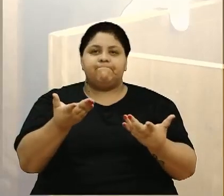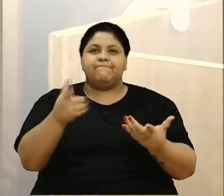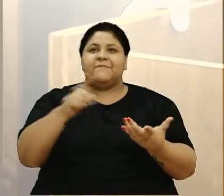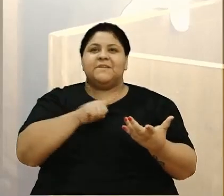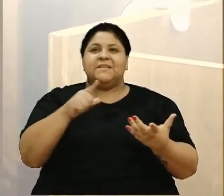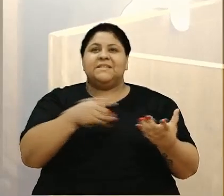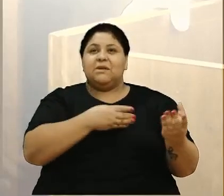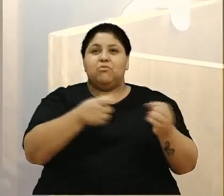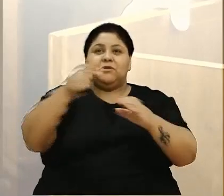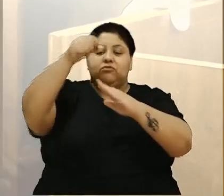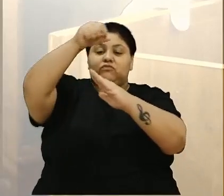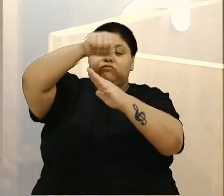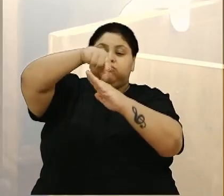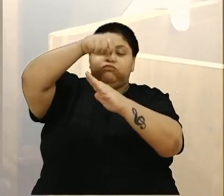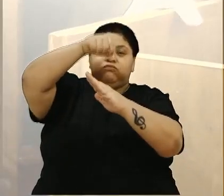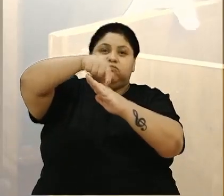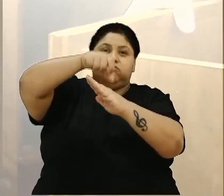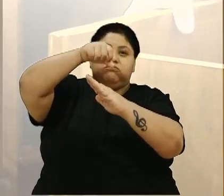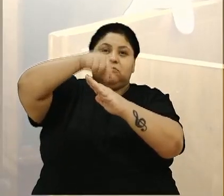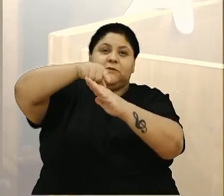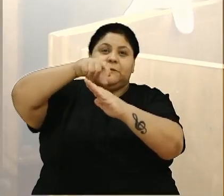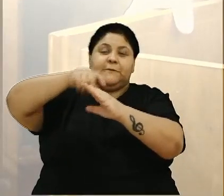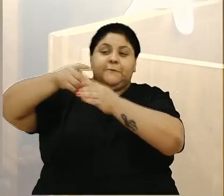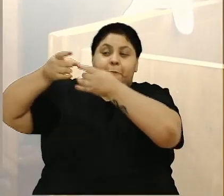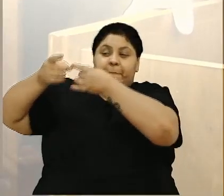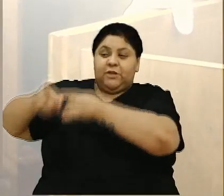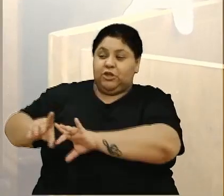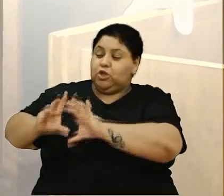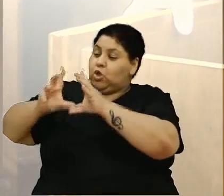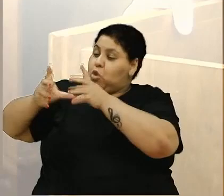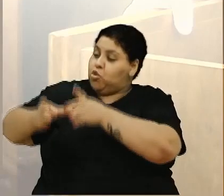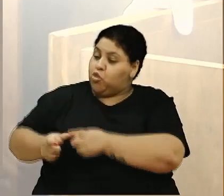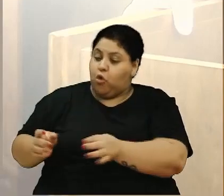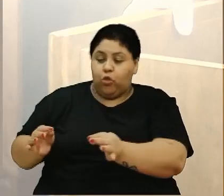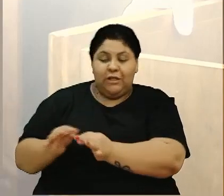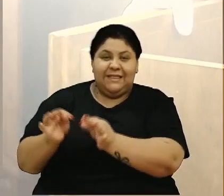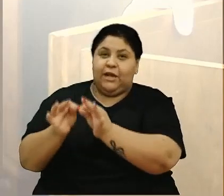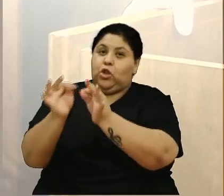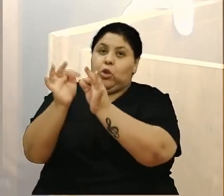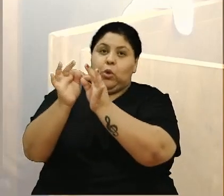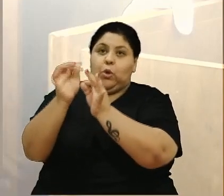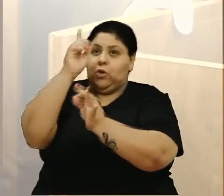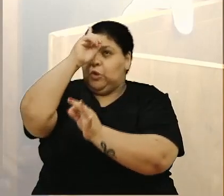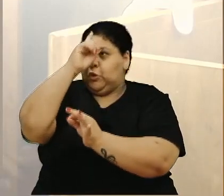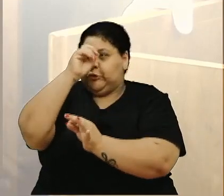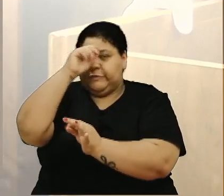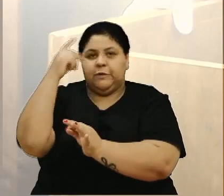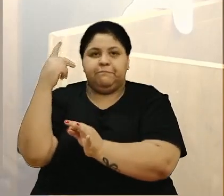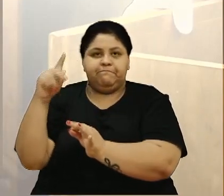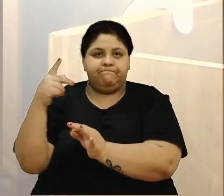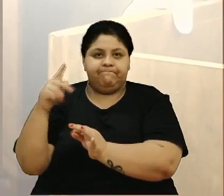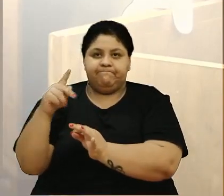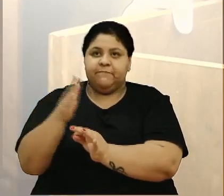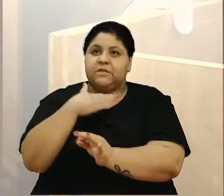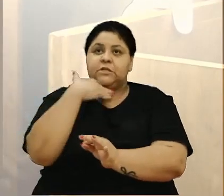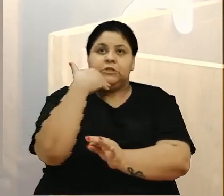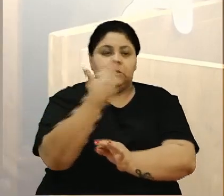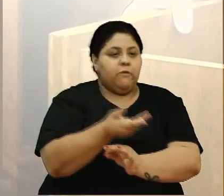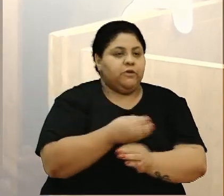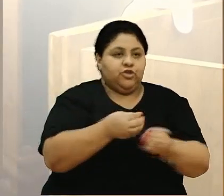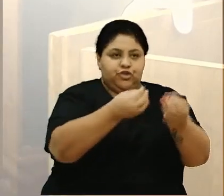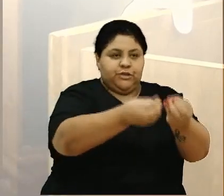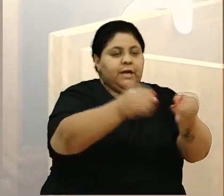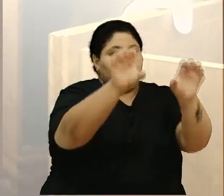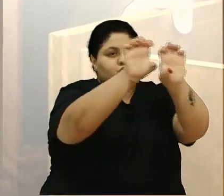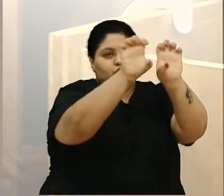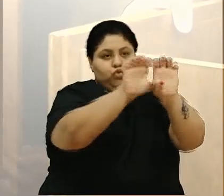muitas goteiras e está comprometendo toda a tecnologia, o parque tecnológico do Hospital Pompeia. Então não adianta a gente dar estrutura, a